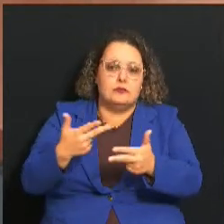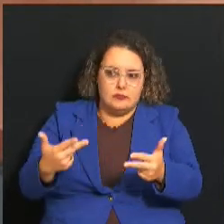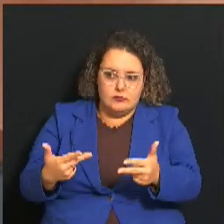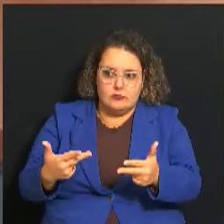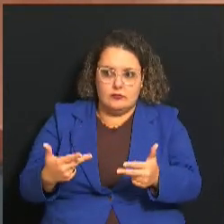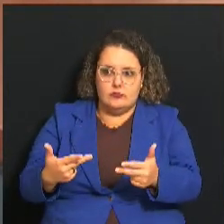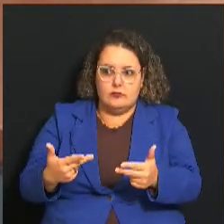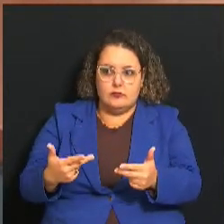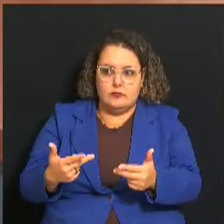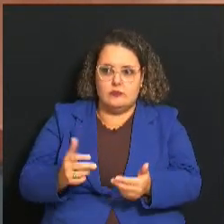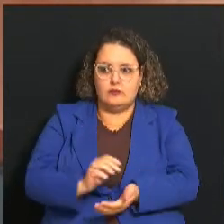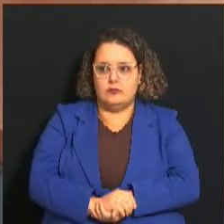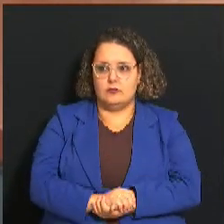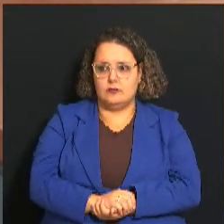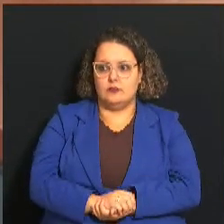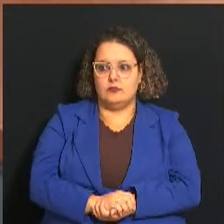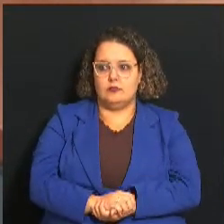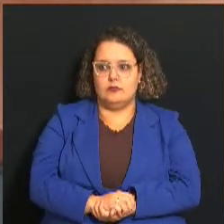aqui... Pois não.